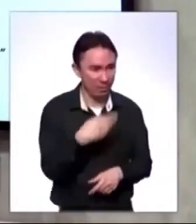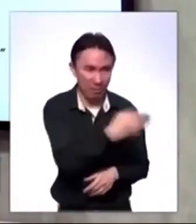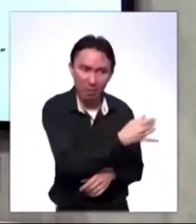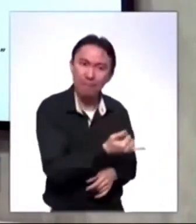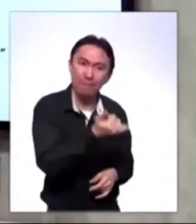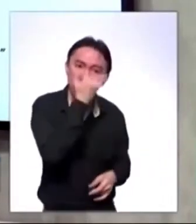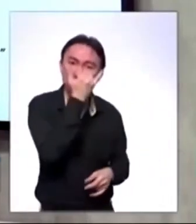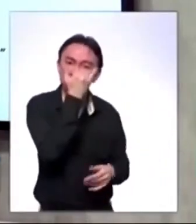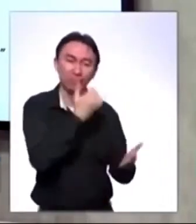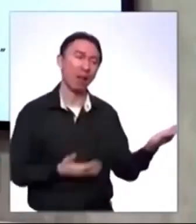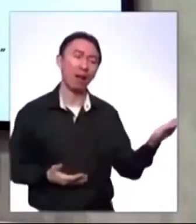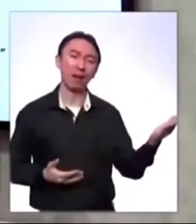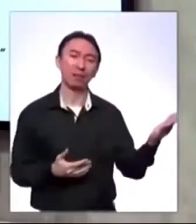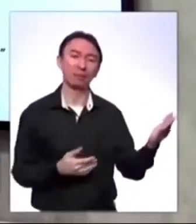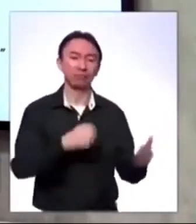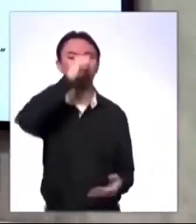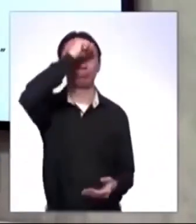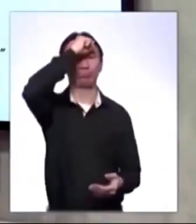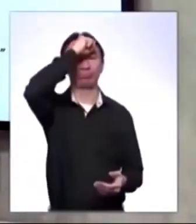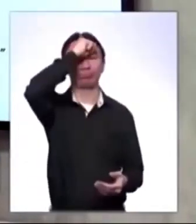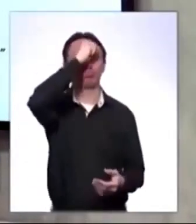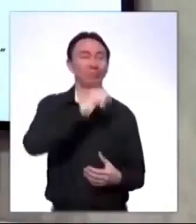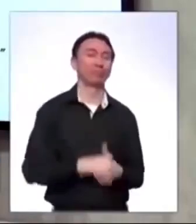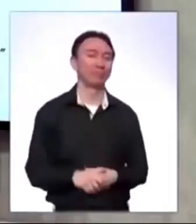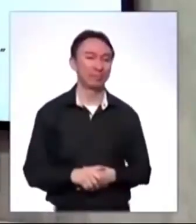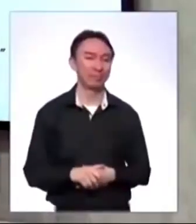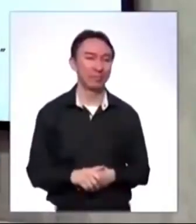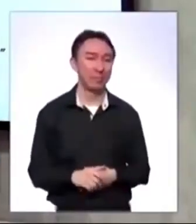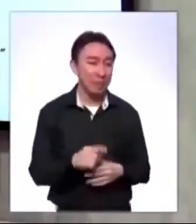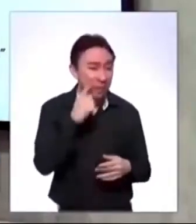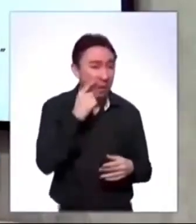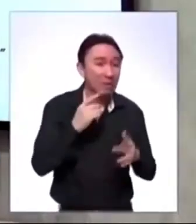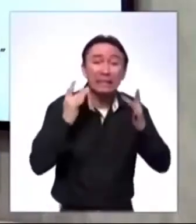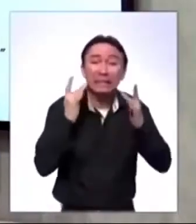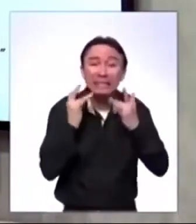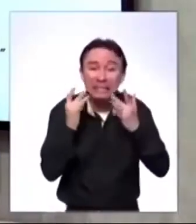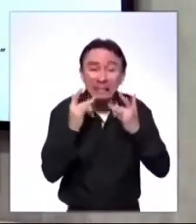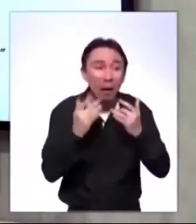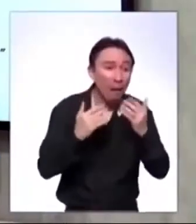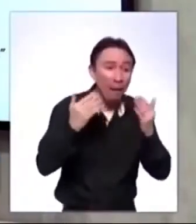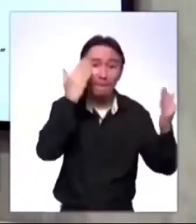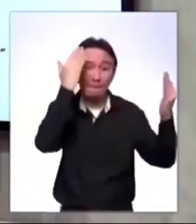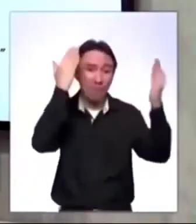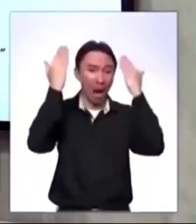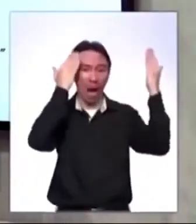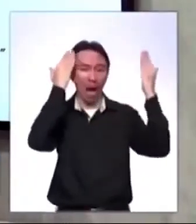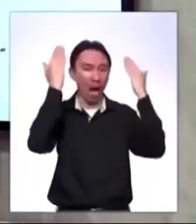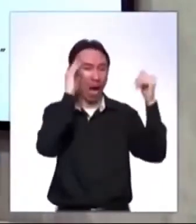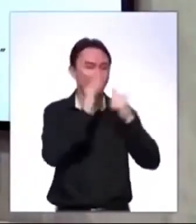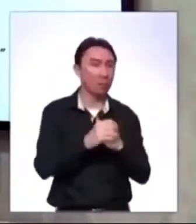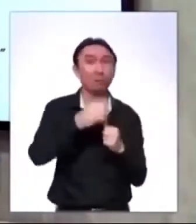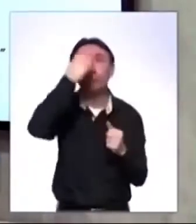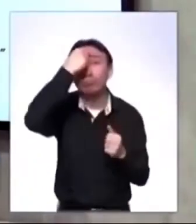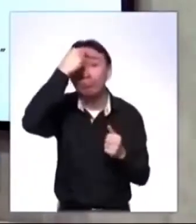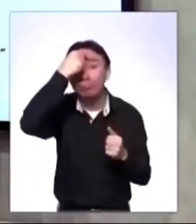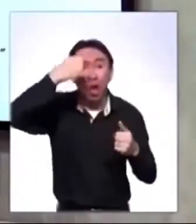amante. Tá certo? Então é uma peça totalmente psicanalítica, super moderna para hoje. Você imagina isso em